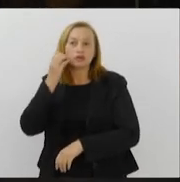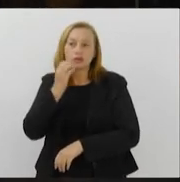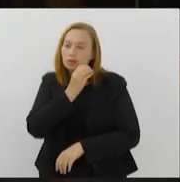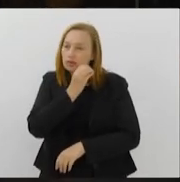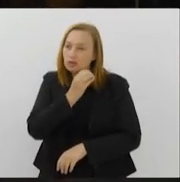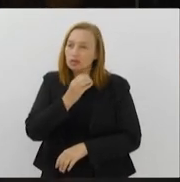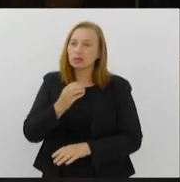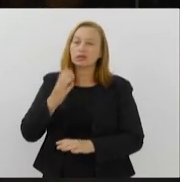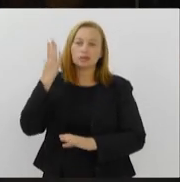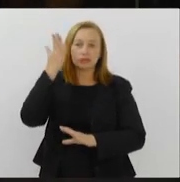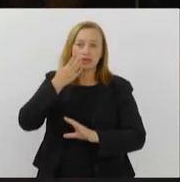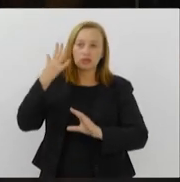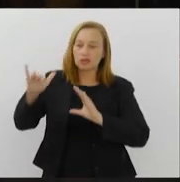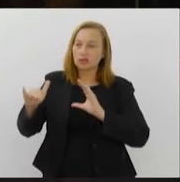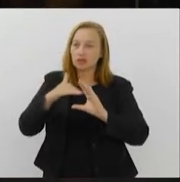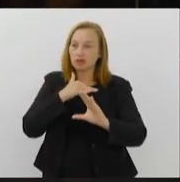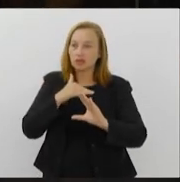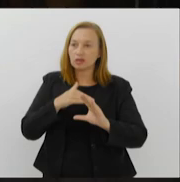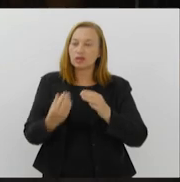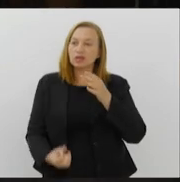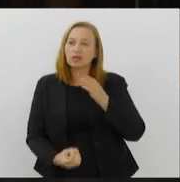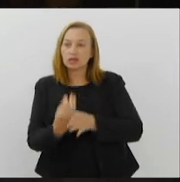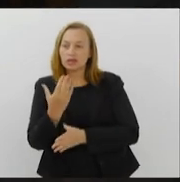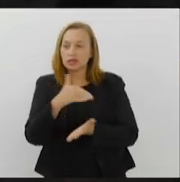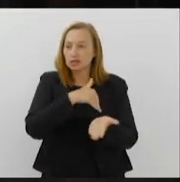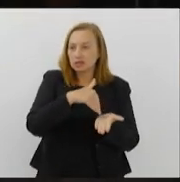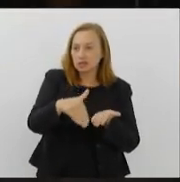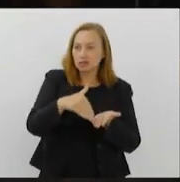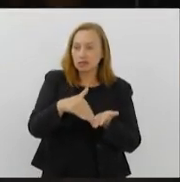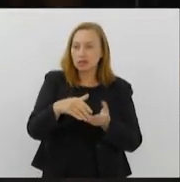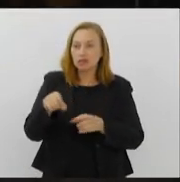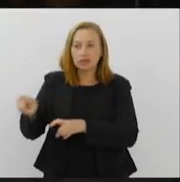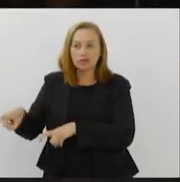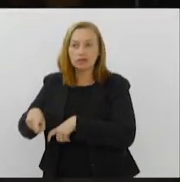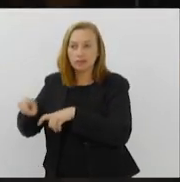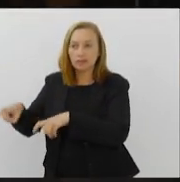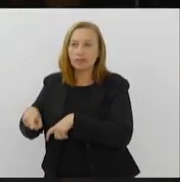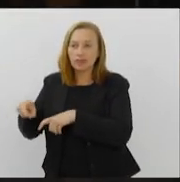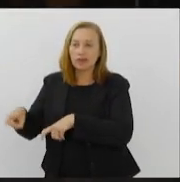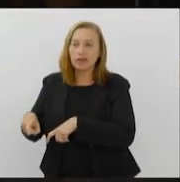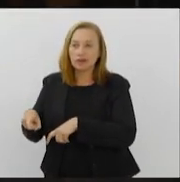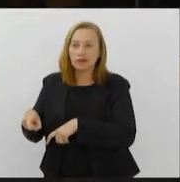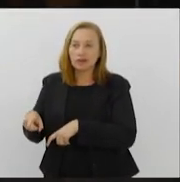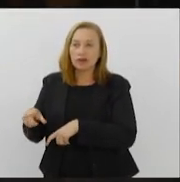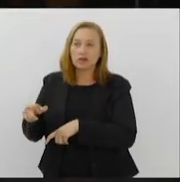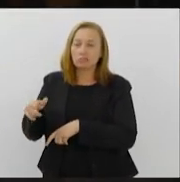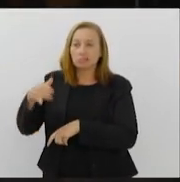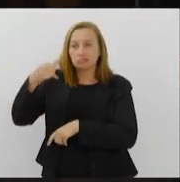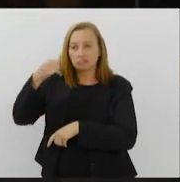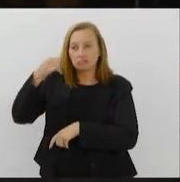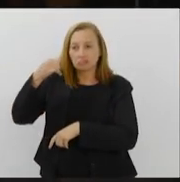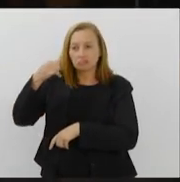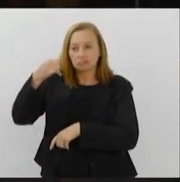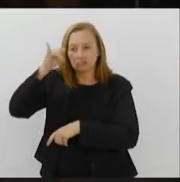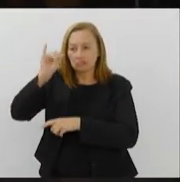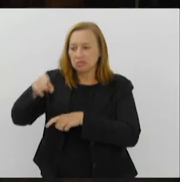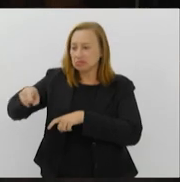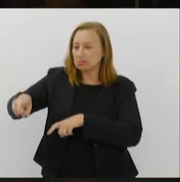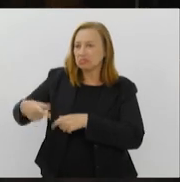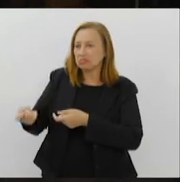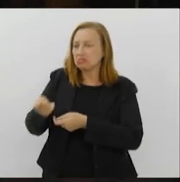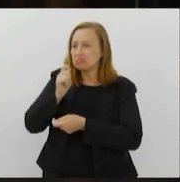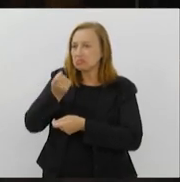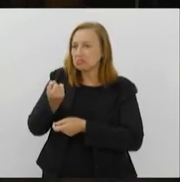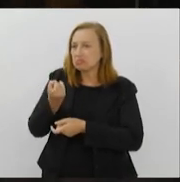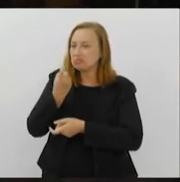de mensagem dispondo sobre a criação da Secretaria de Agricultura, Pecuária, Pesca e Abastecimento do Estado do Rio de Janeiro, do